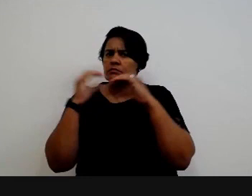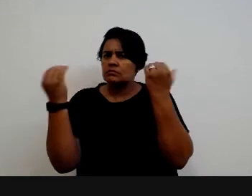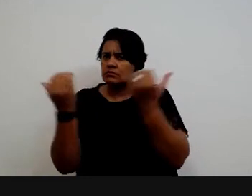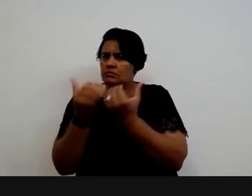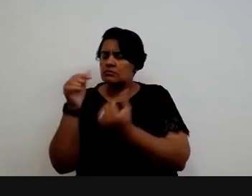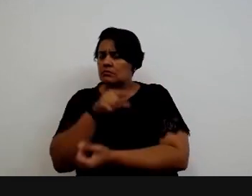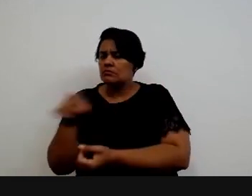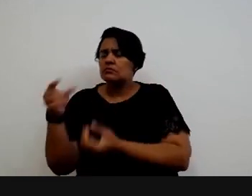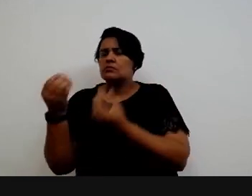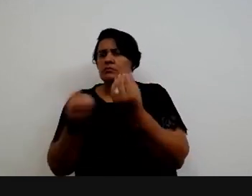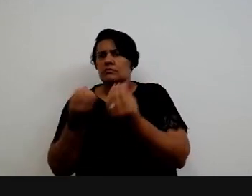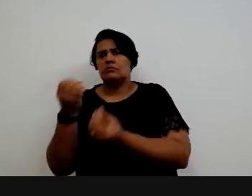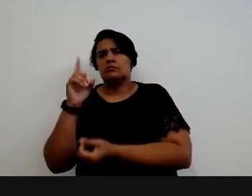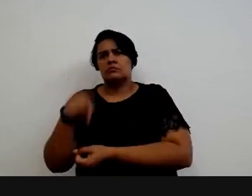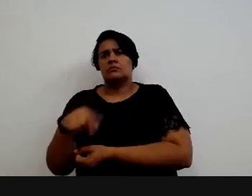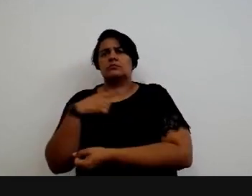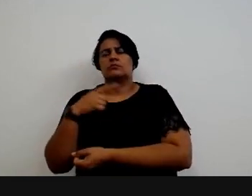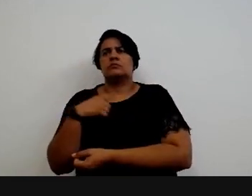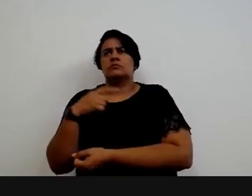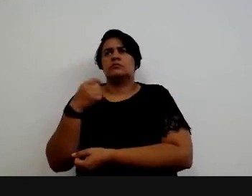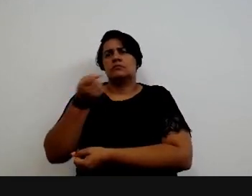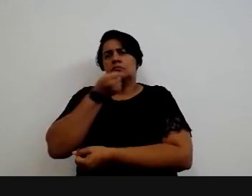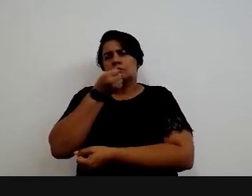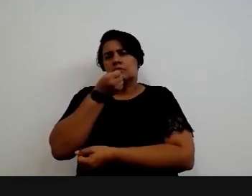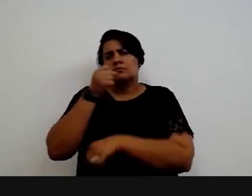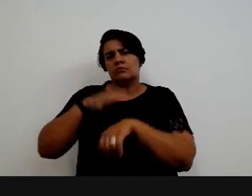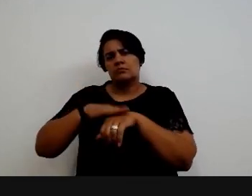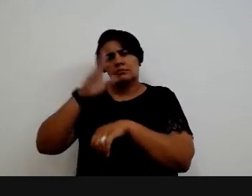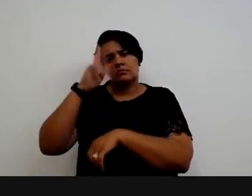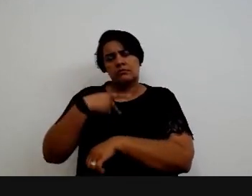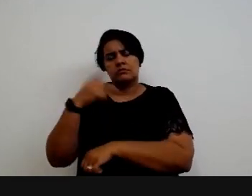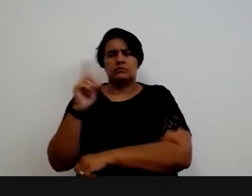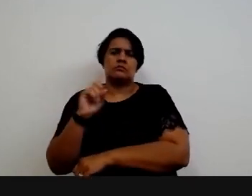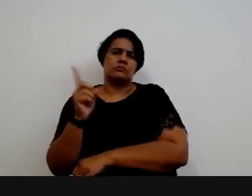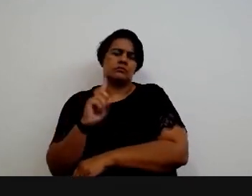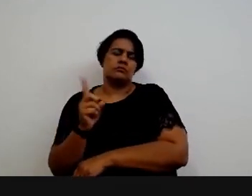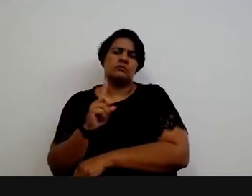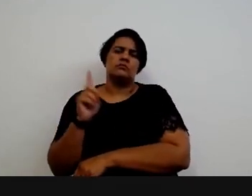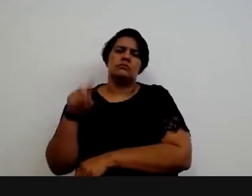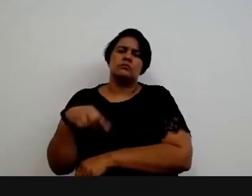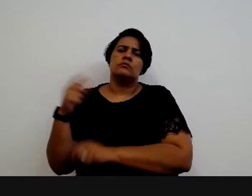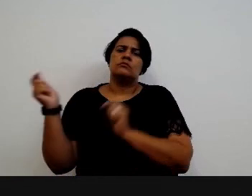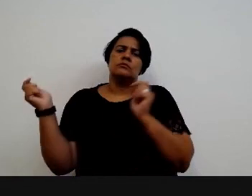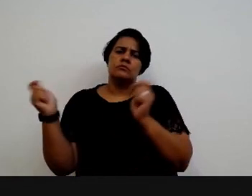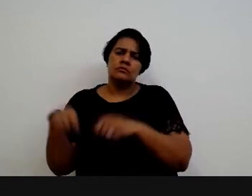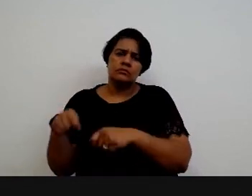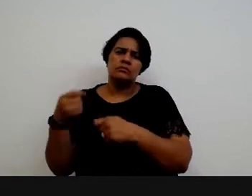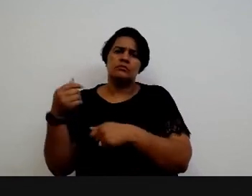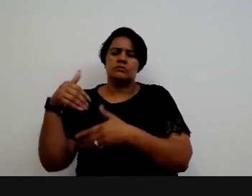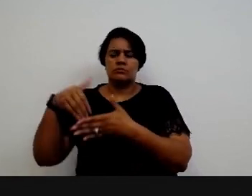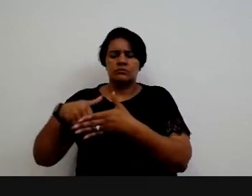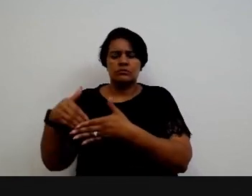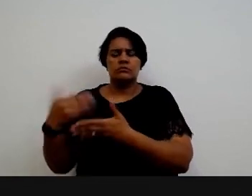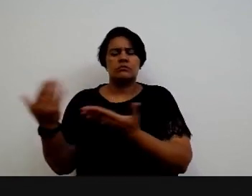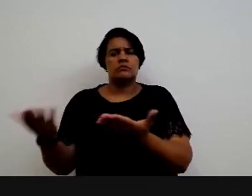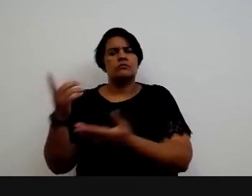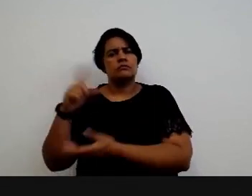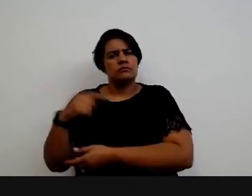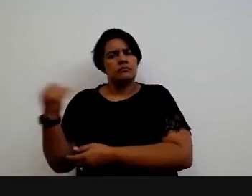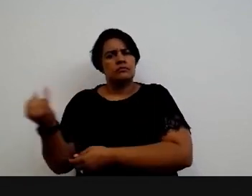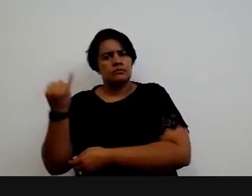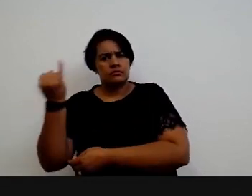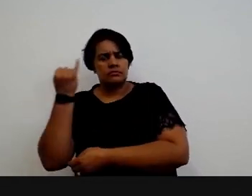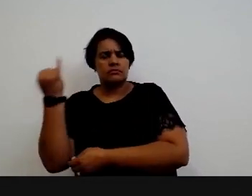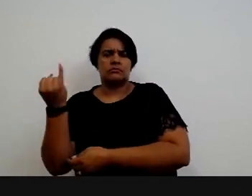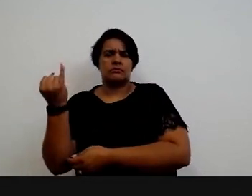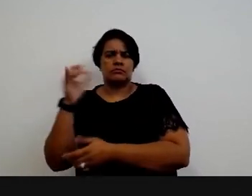Ele não está só em quem está com o microfone na mão, quem tem o poder de voto. E isso tudo é muito importante, tanto